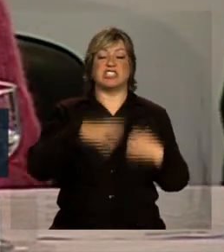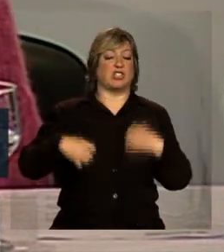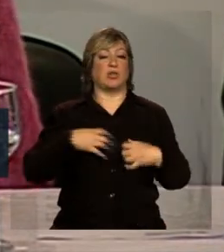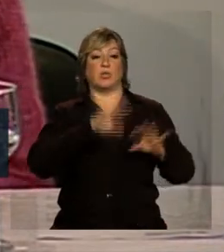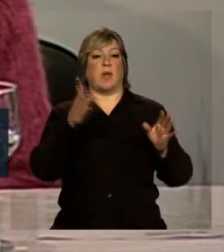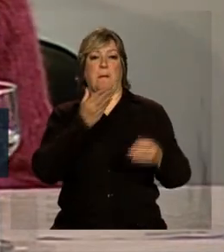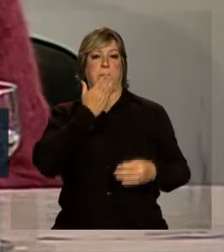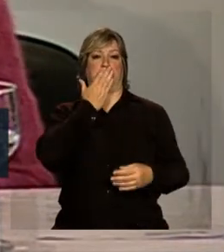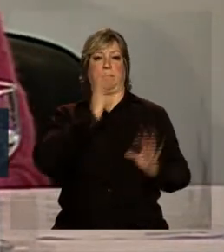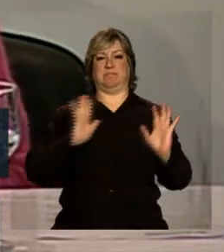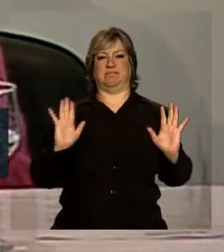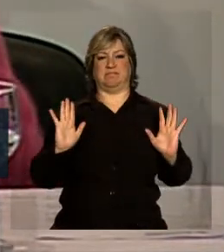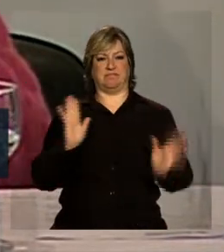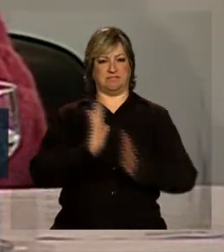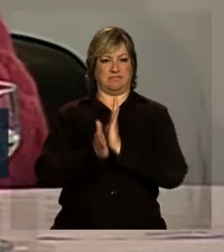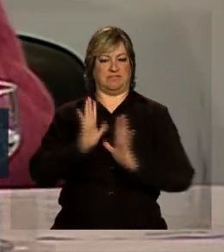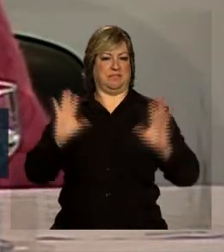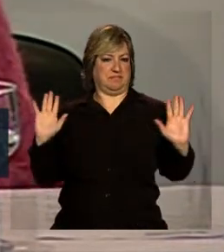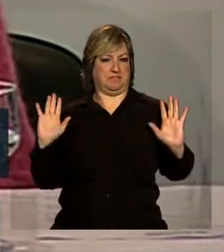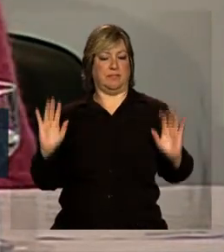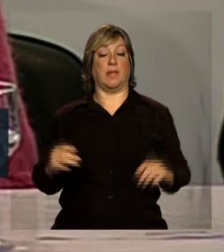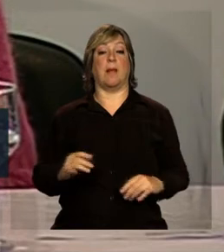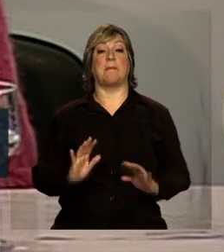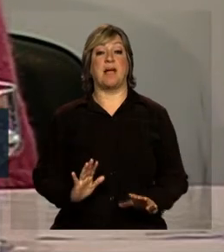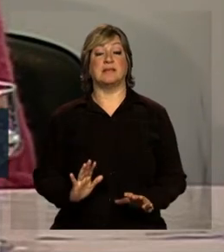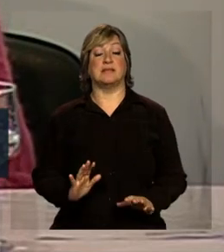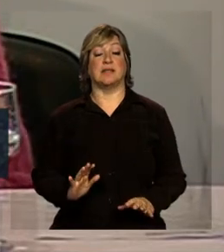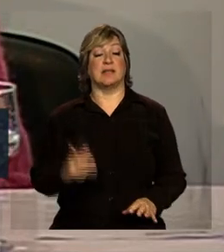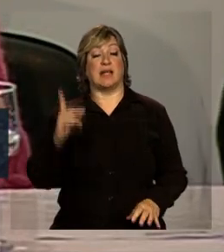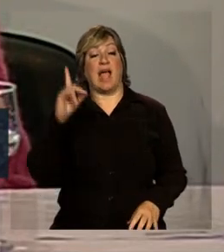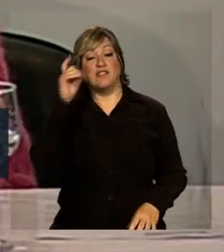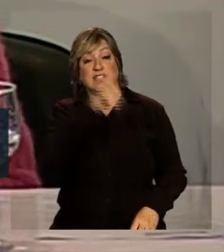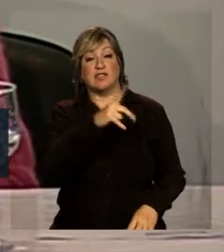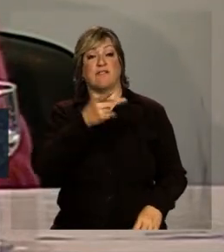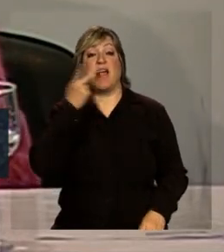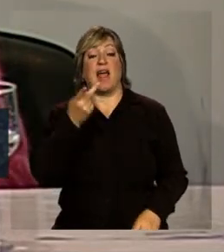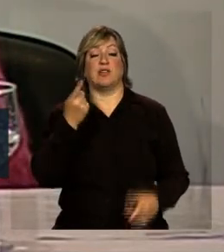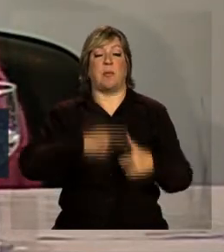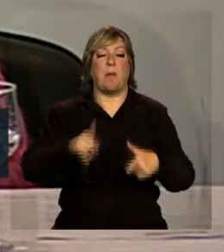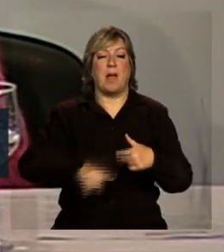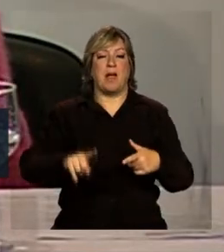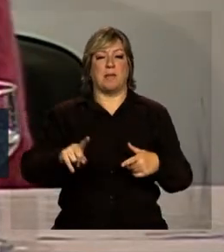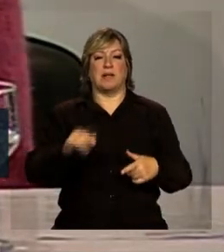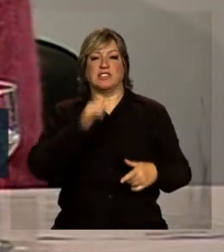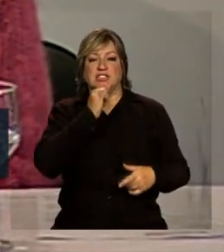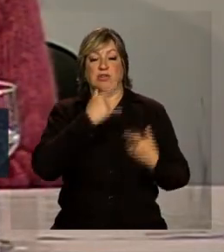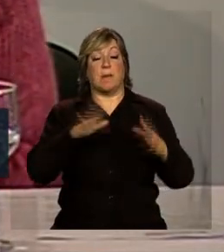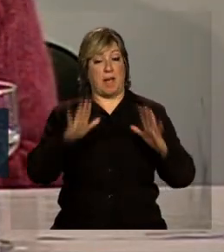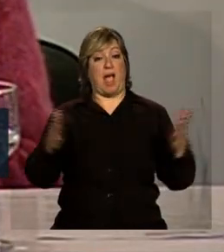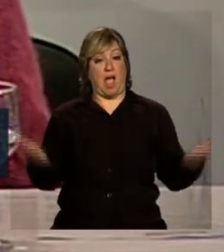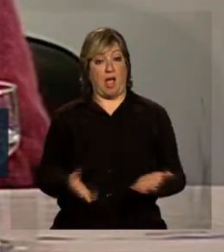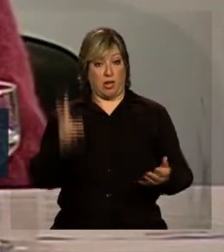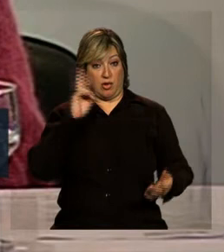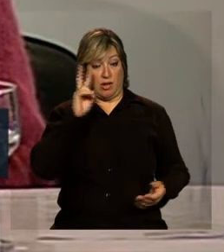tocar nas feridas. Existe uma grande dificuldade de se tocar em feridas. Então, agora foi citado o caso